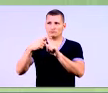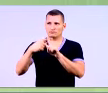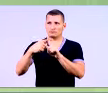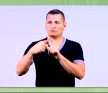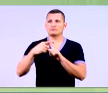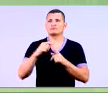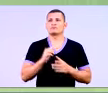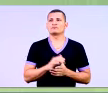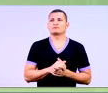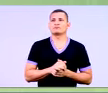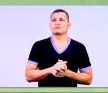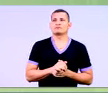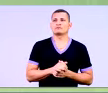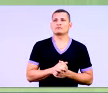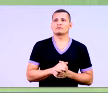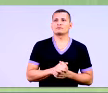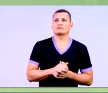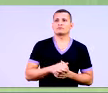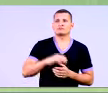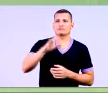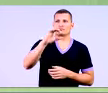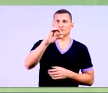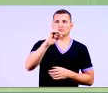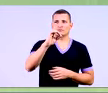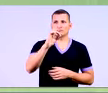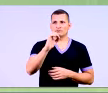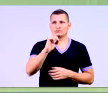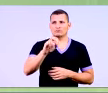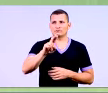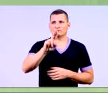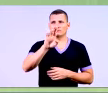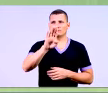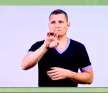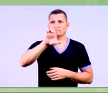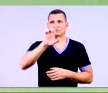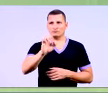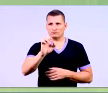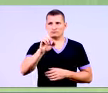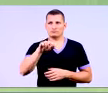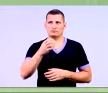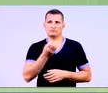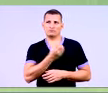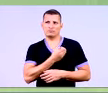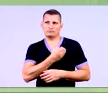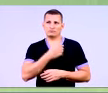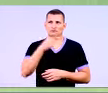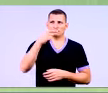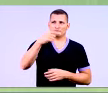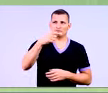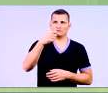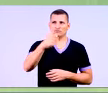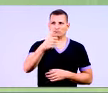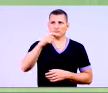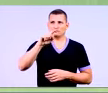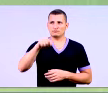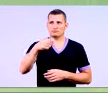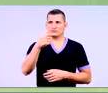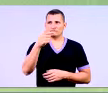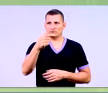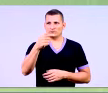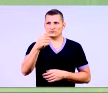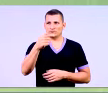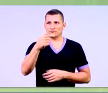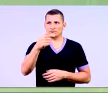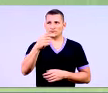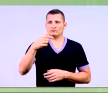e também o do be que é o número de menos 1,7 e levá-la menos